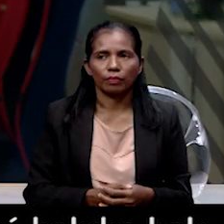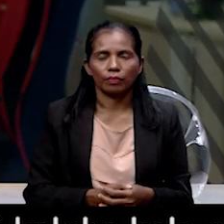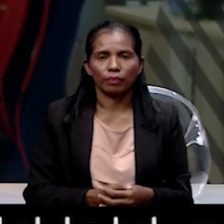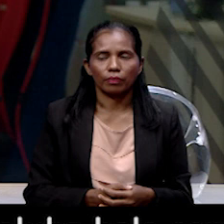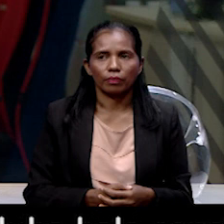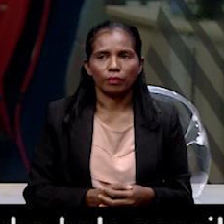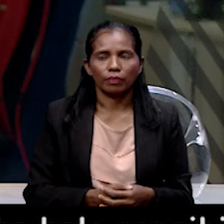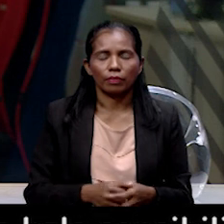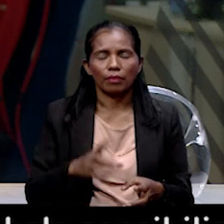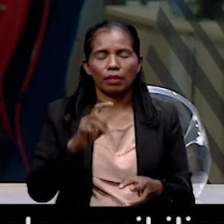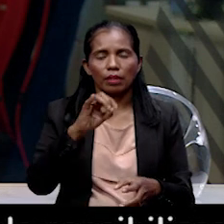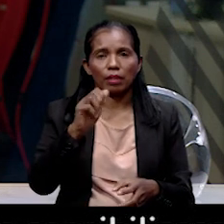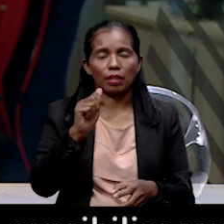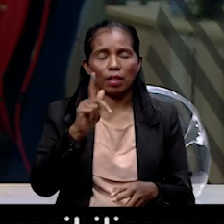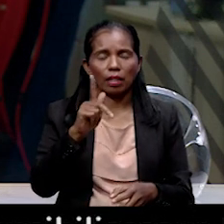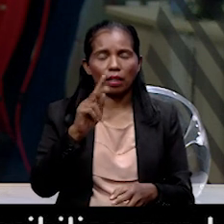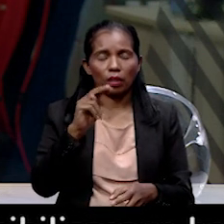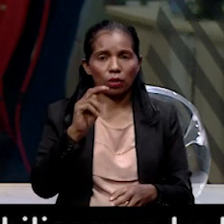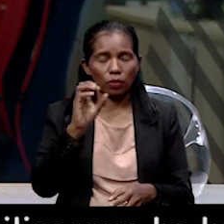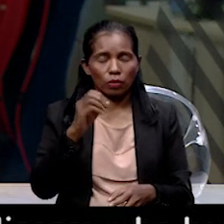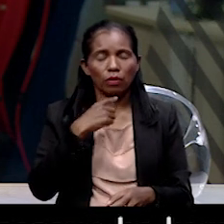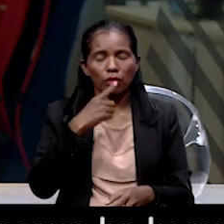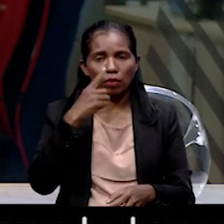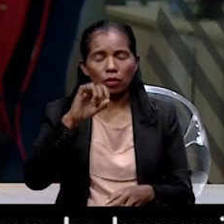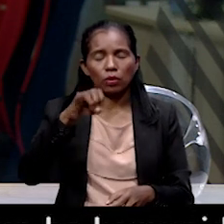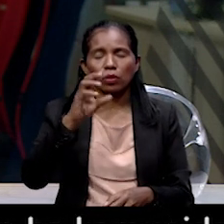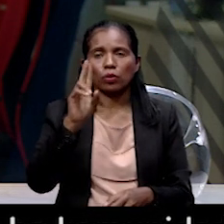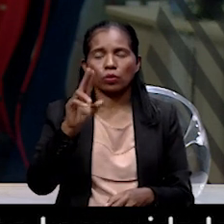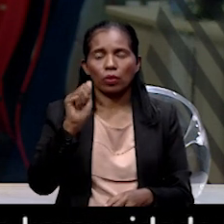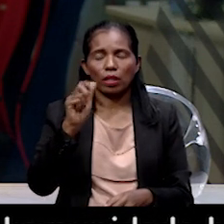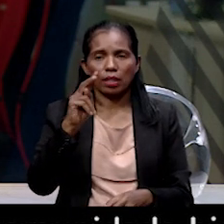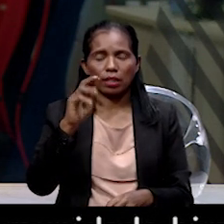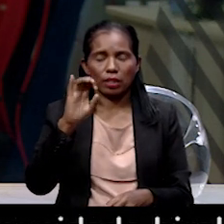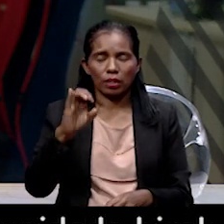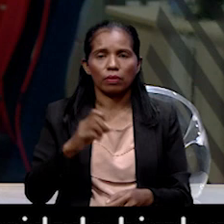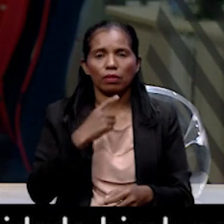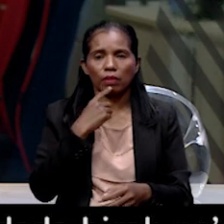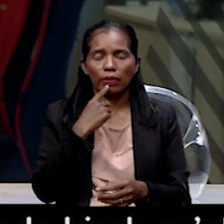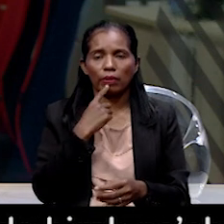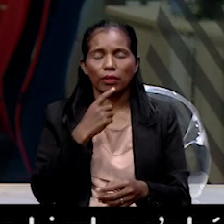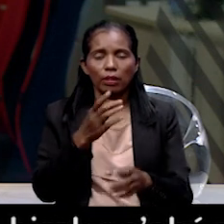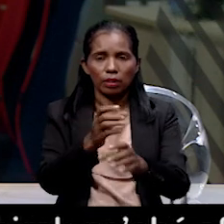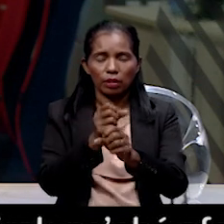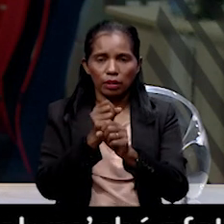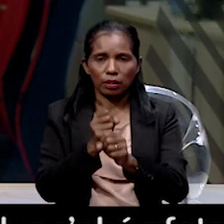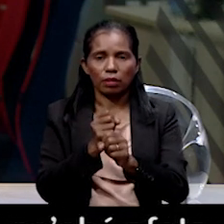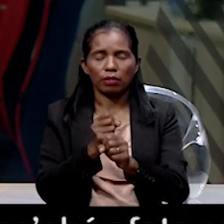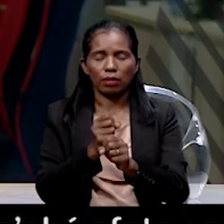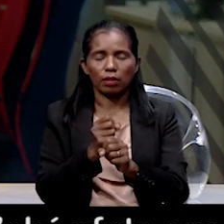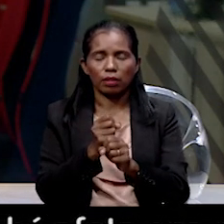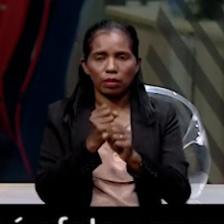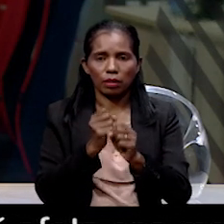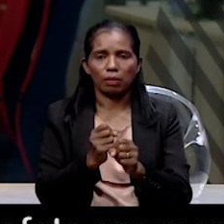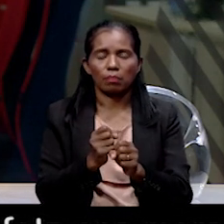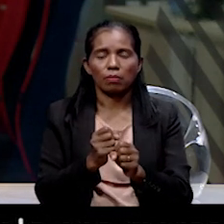Diácono Levinson da Conceição Vardial, no Joanico Duarte Araújo Carvalho, simo ordenação